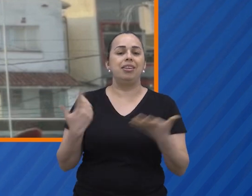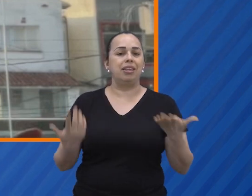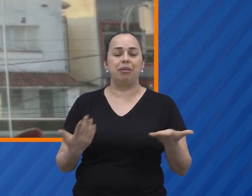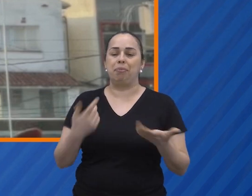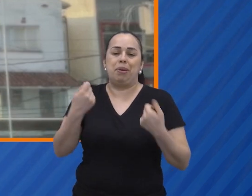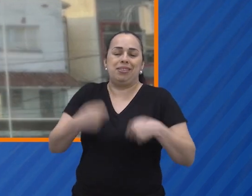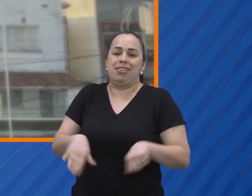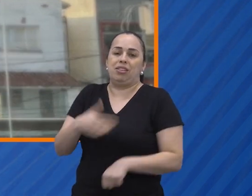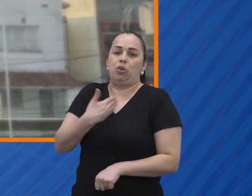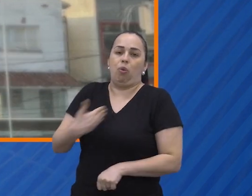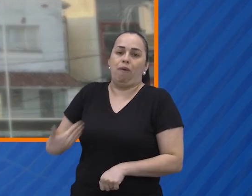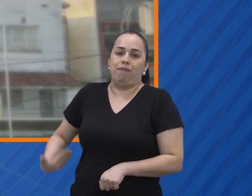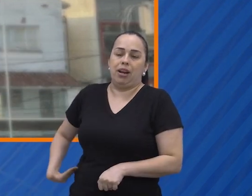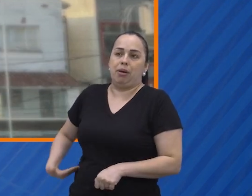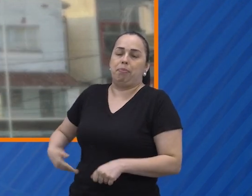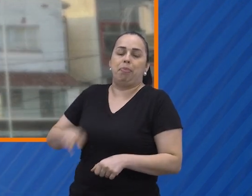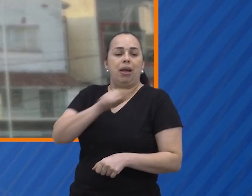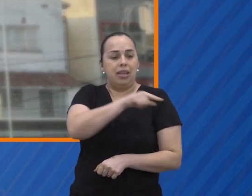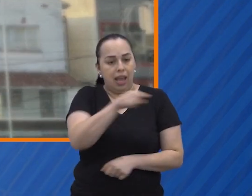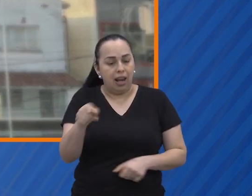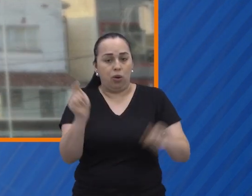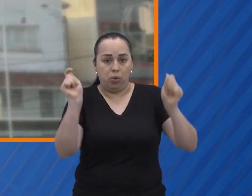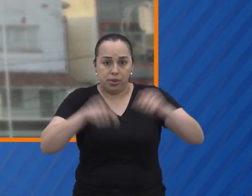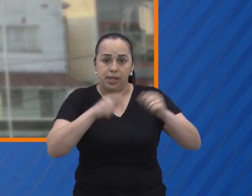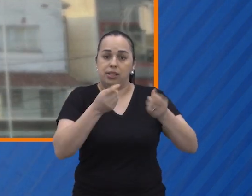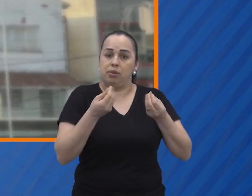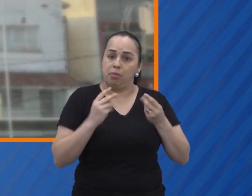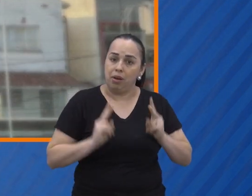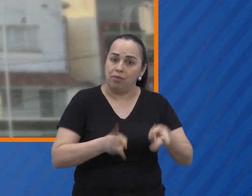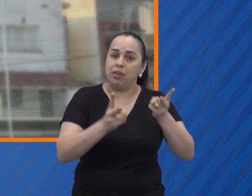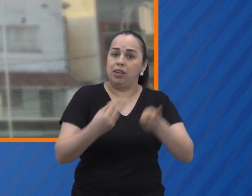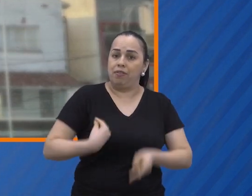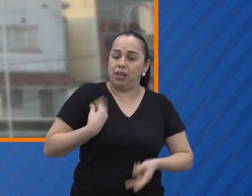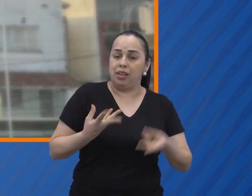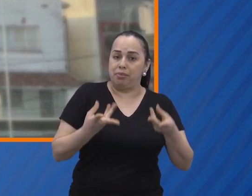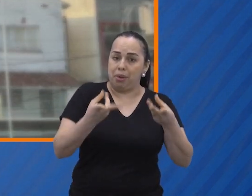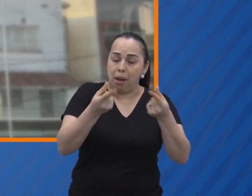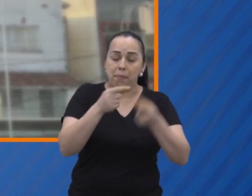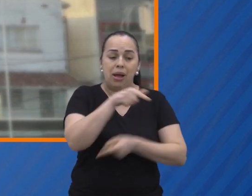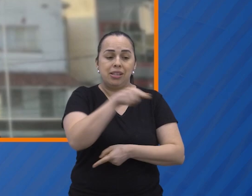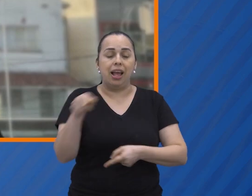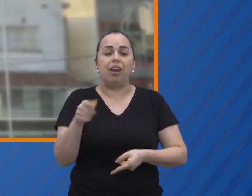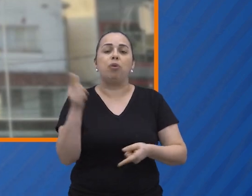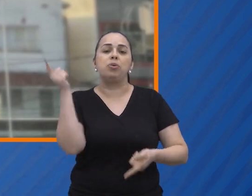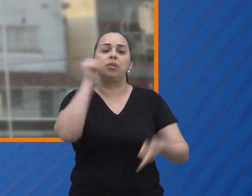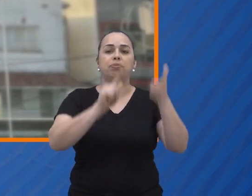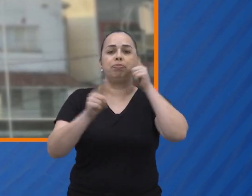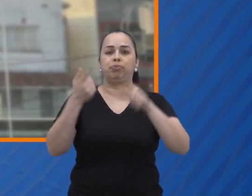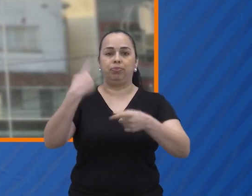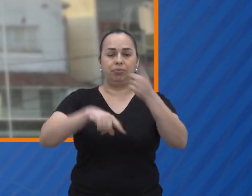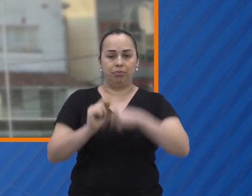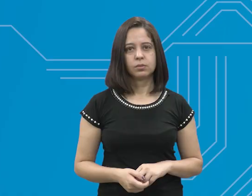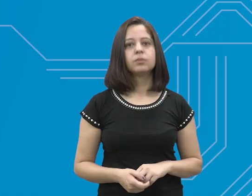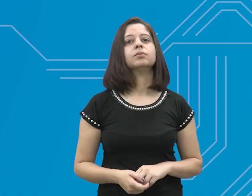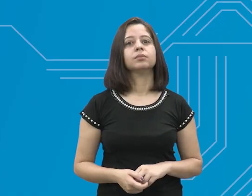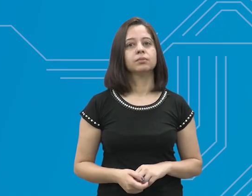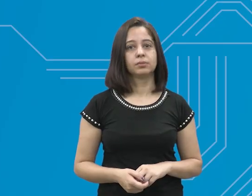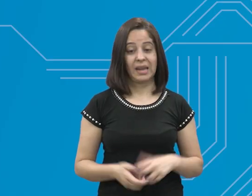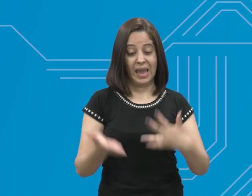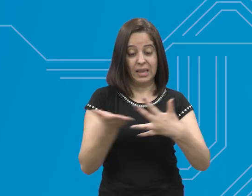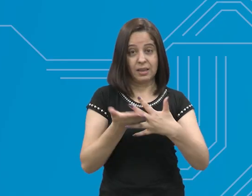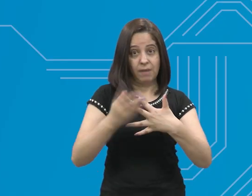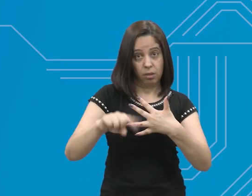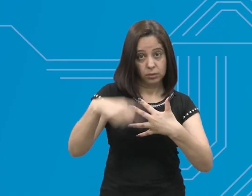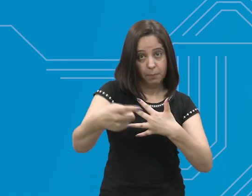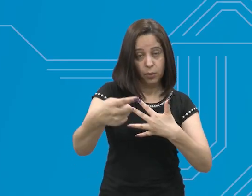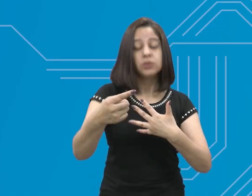serviços do Estado para continuar tendo uma vida de qualidade, mas ela sim conseguir construir a dela própria. A